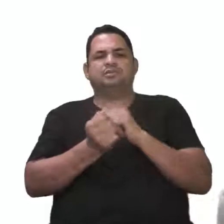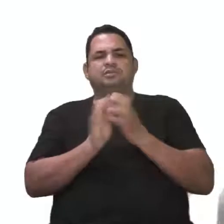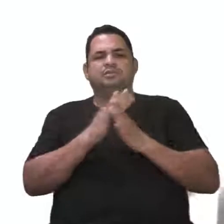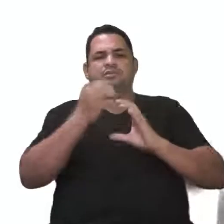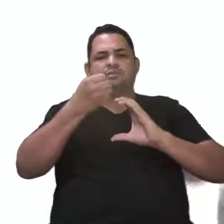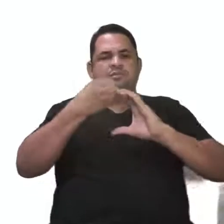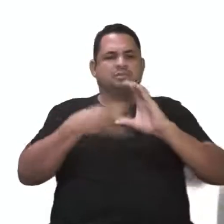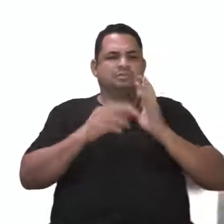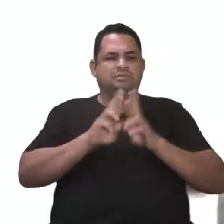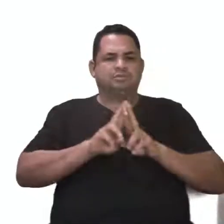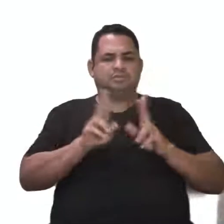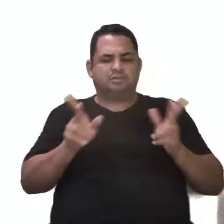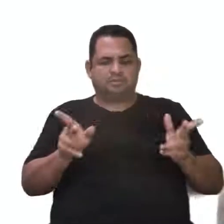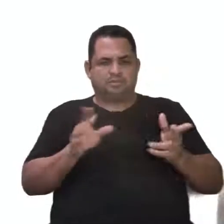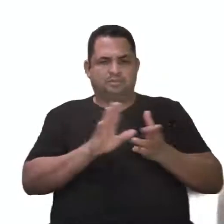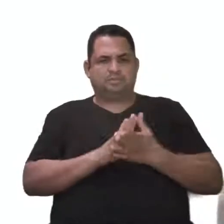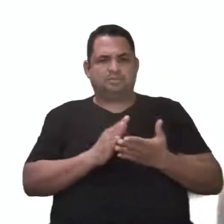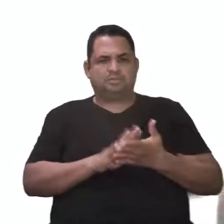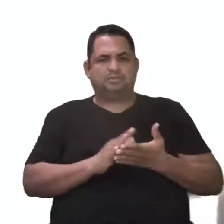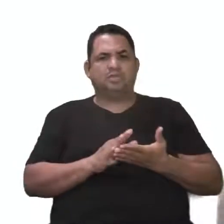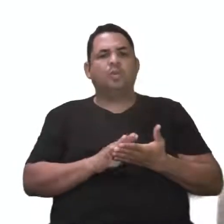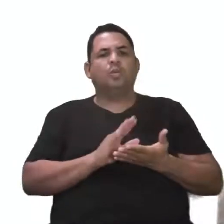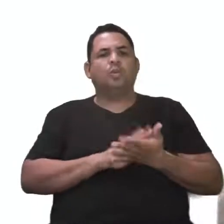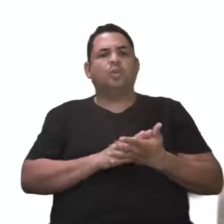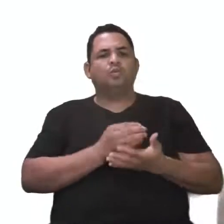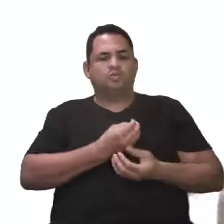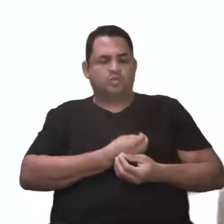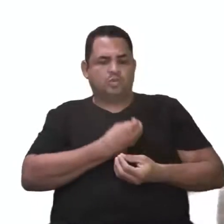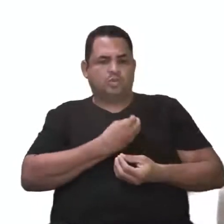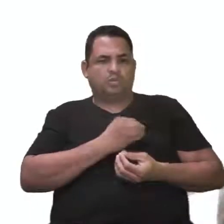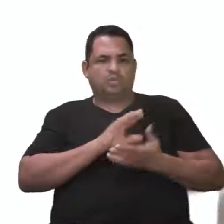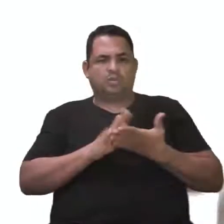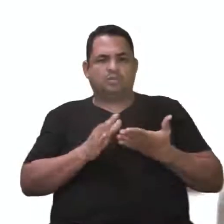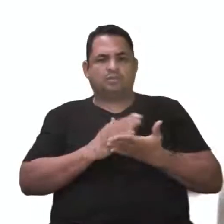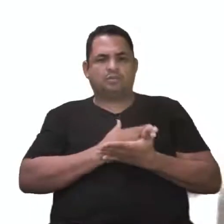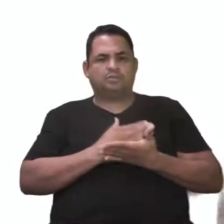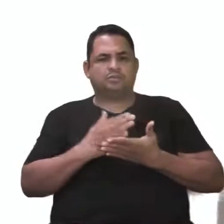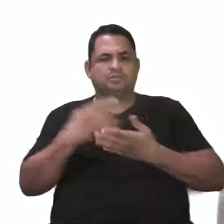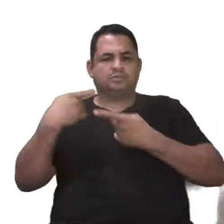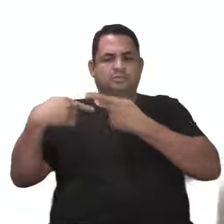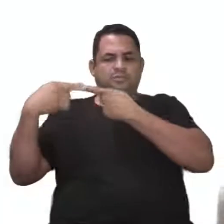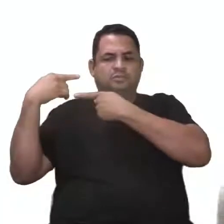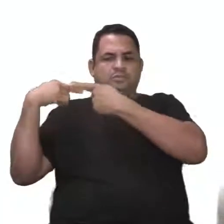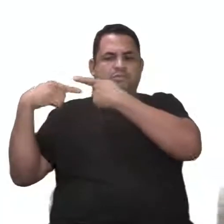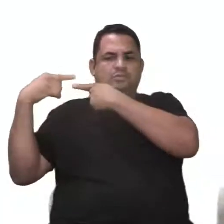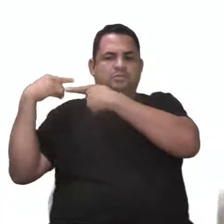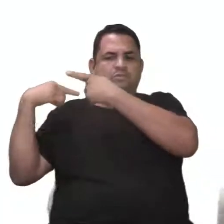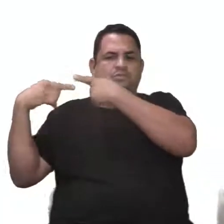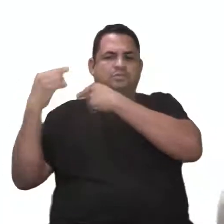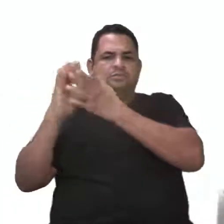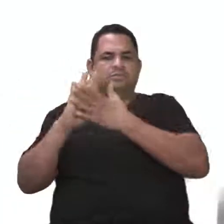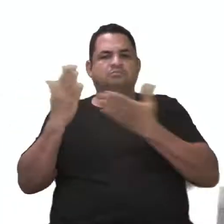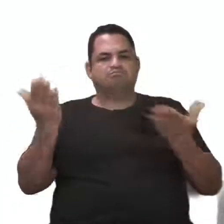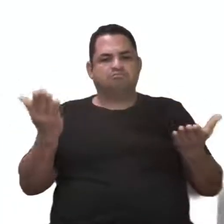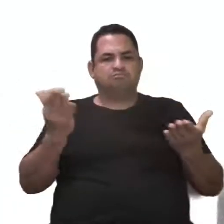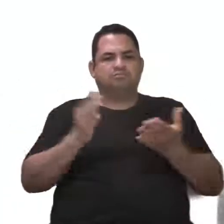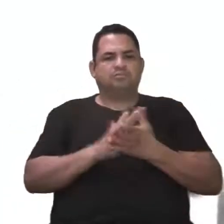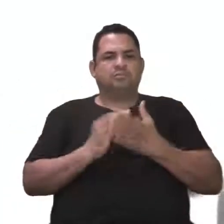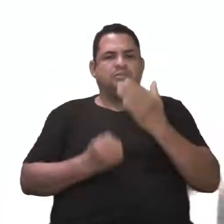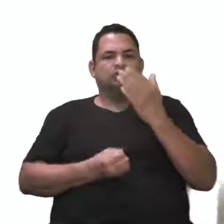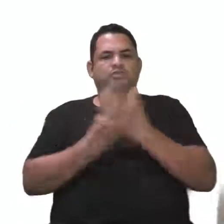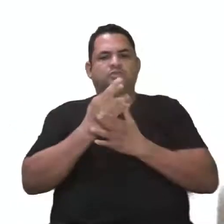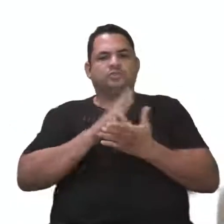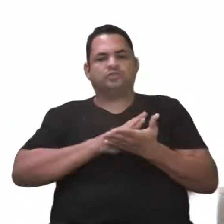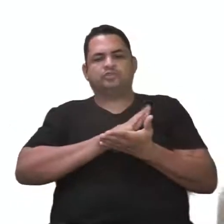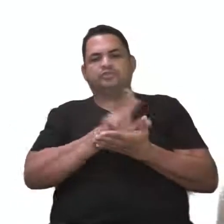É caracterizada pela diferenciação de organismos a partir de um ancestral comum, dando